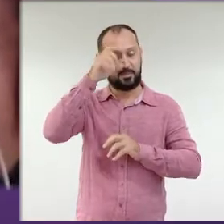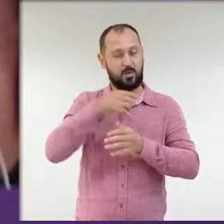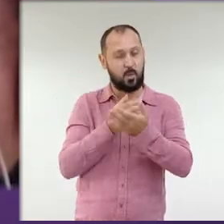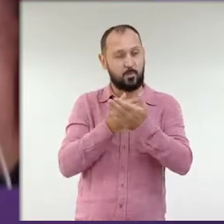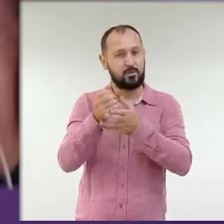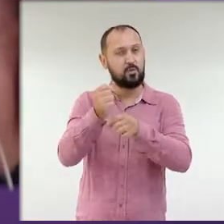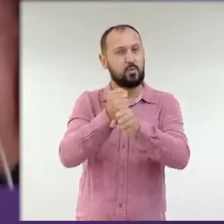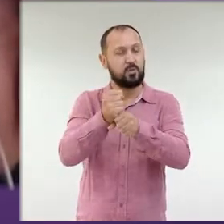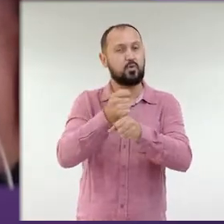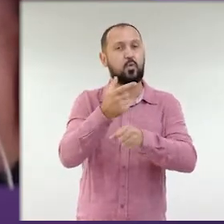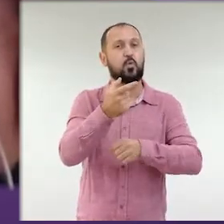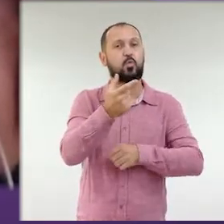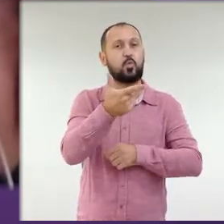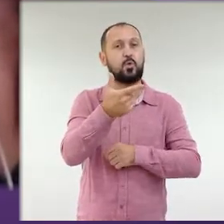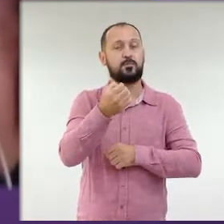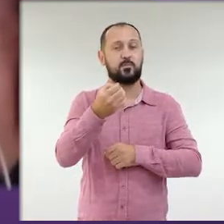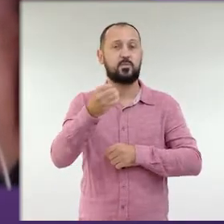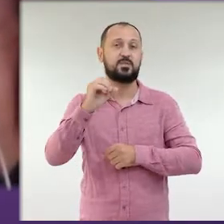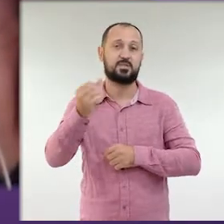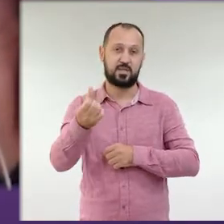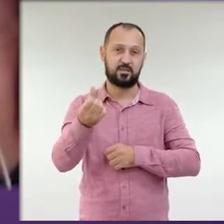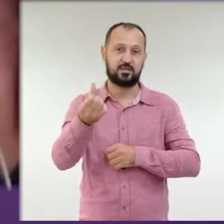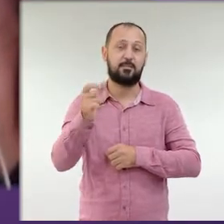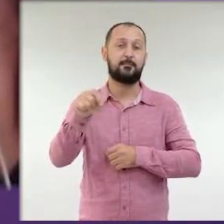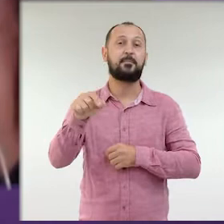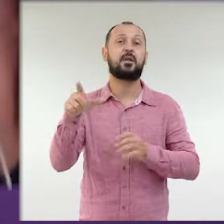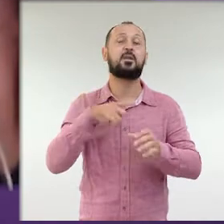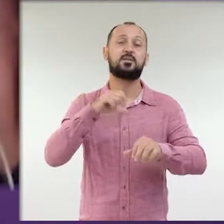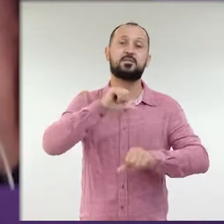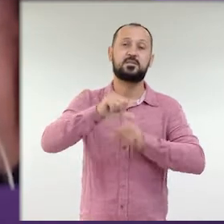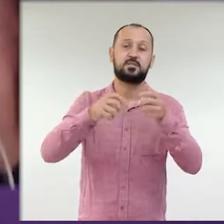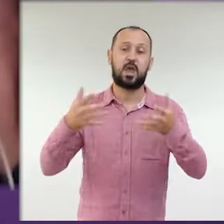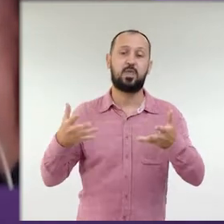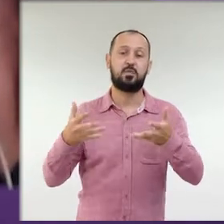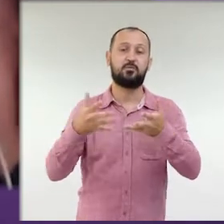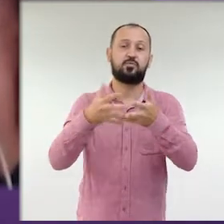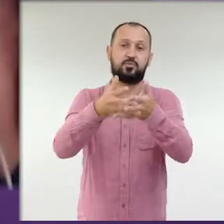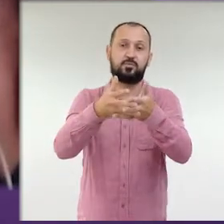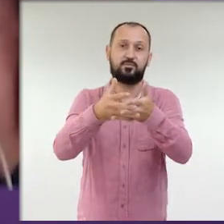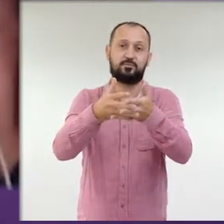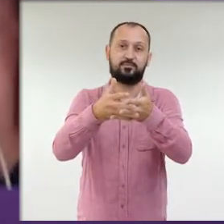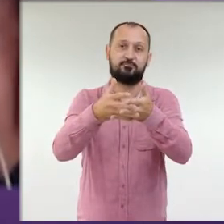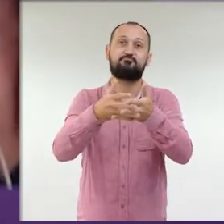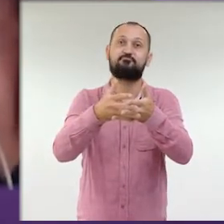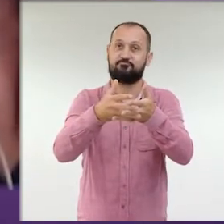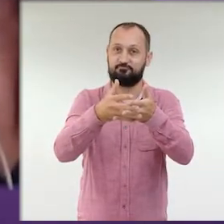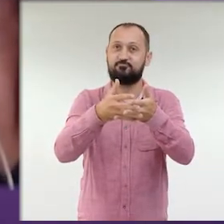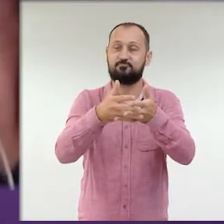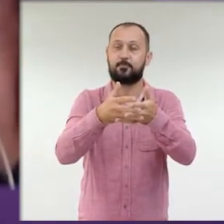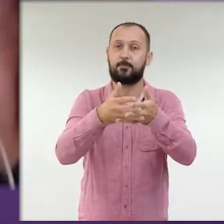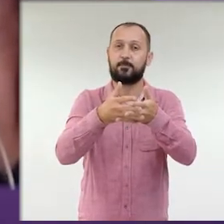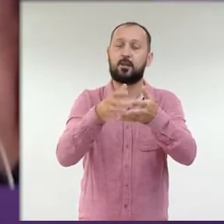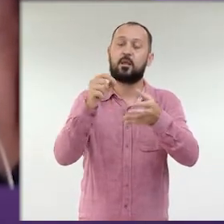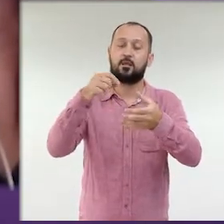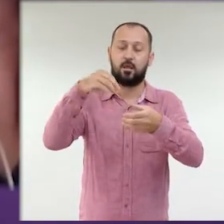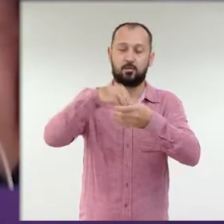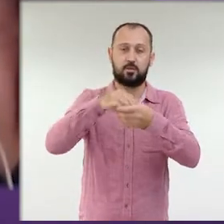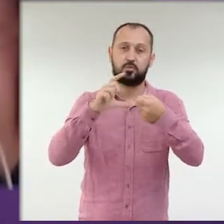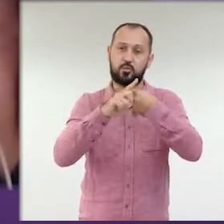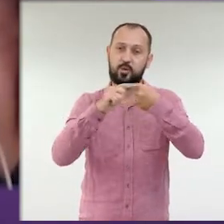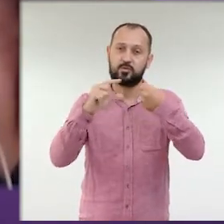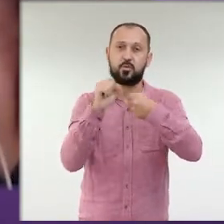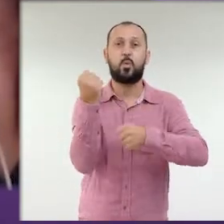desde 2006 diretrizes para essa transversalidade. Então, determinando no seu